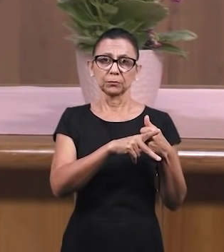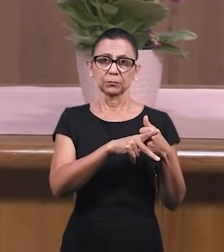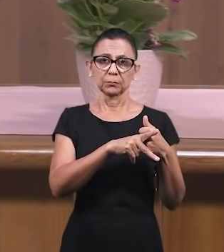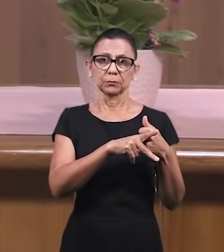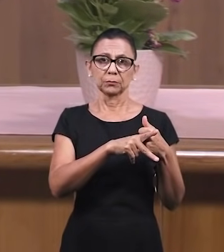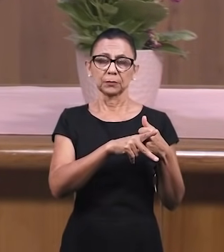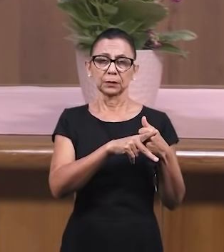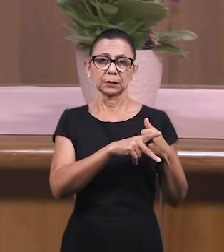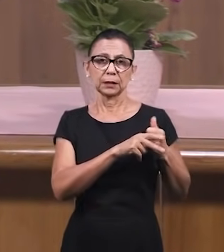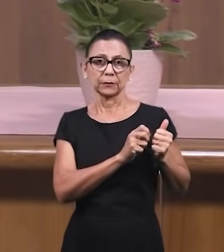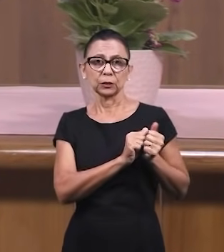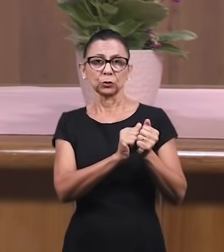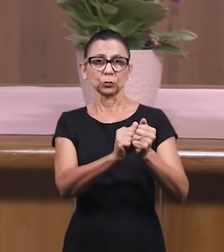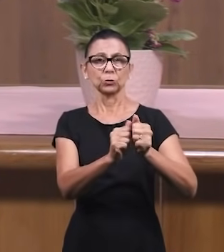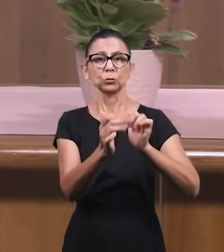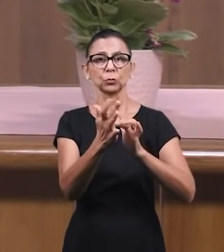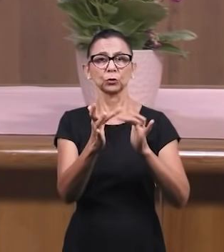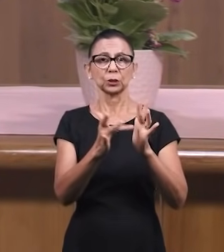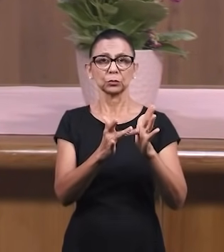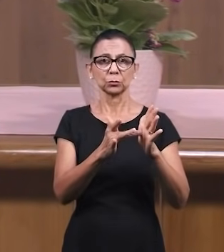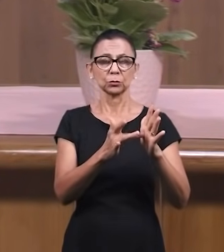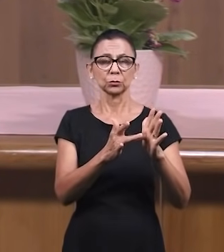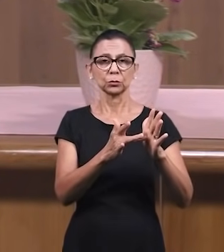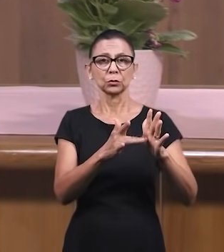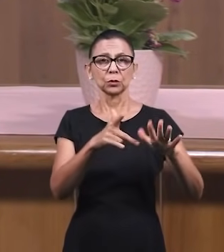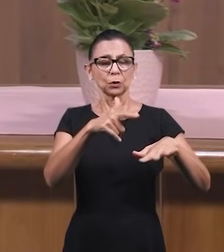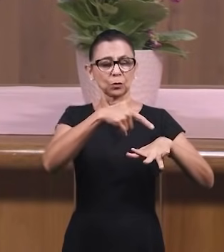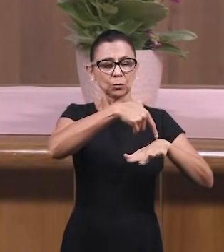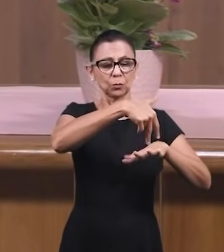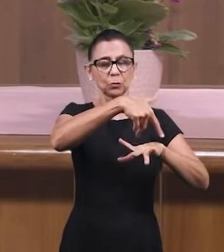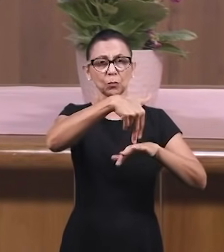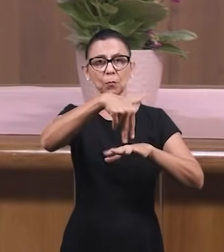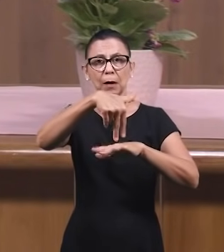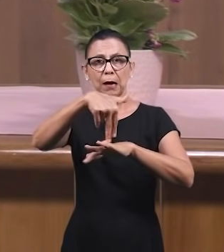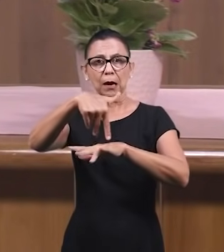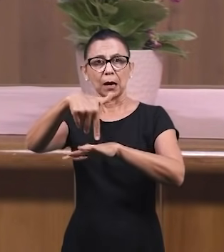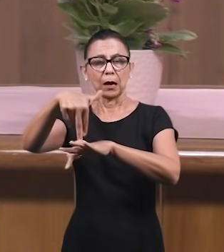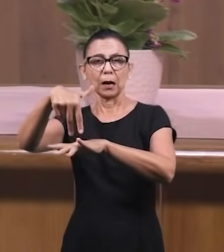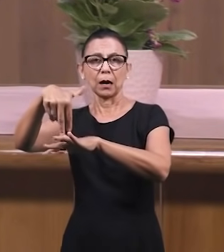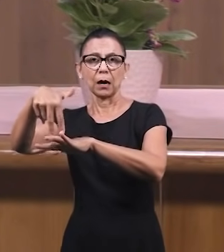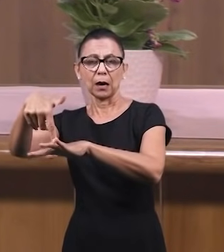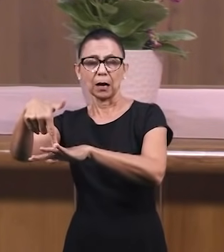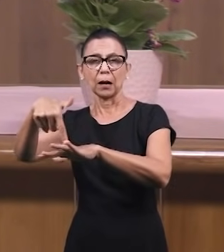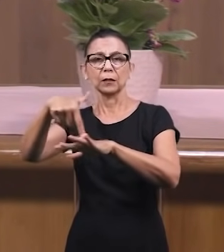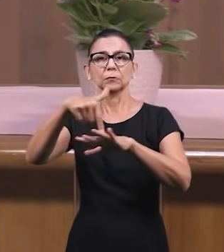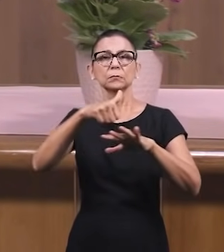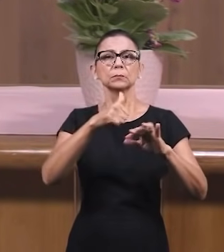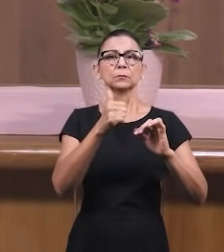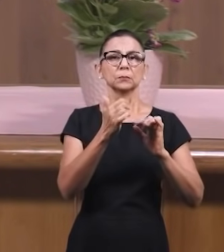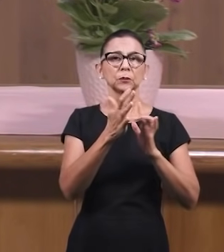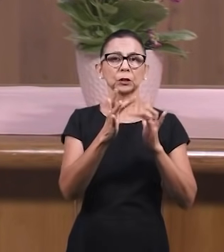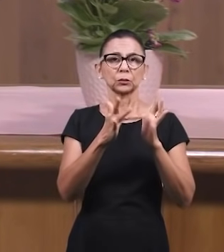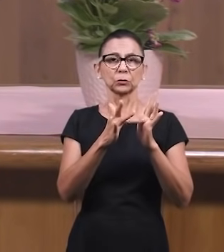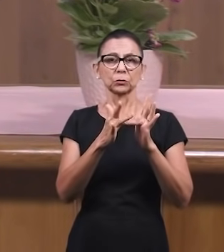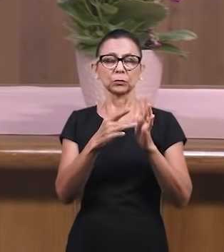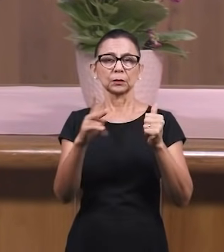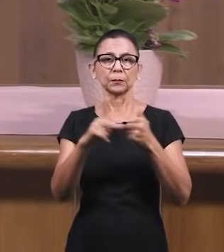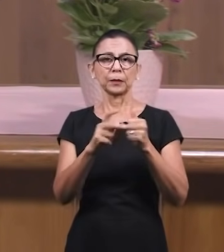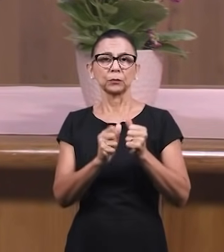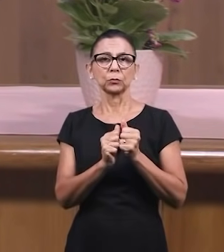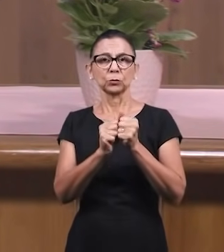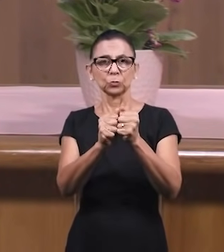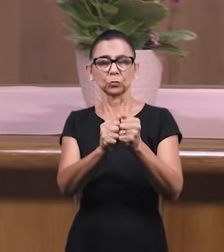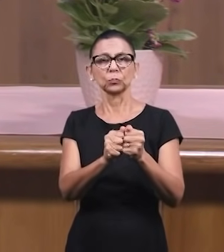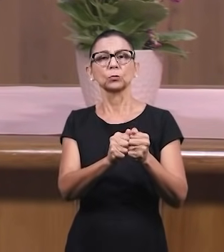Agora Pedro andava com Jesus sobre o mar. E eles foram pisando até que entraram no barco. E o vento